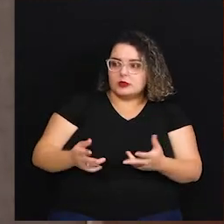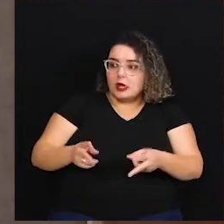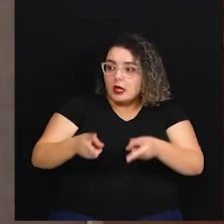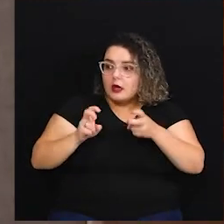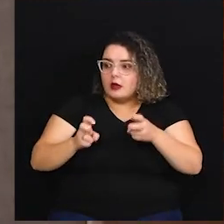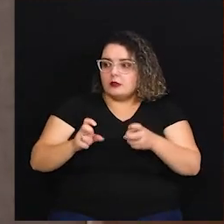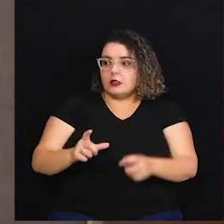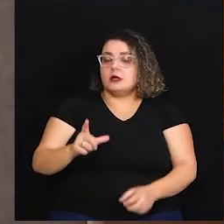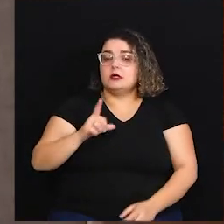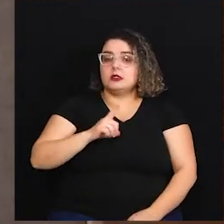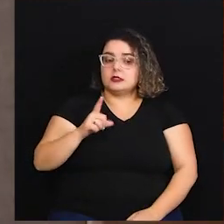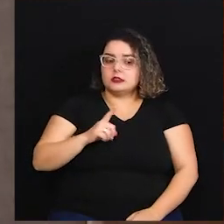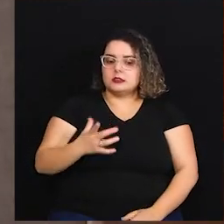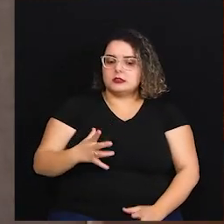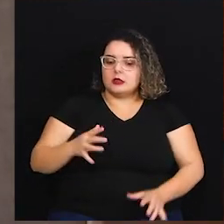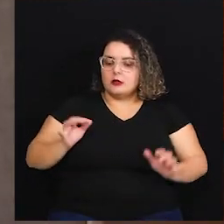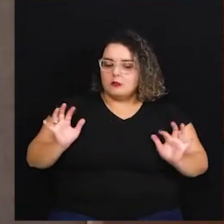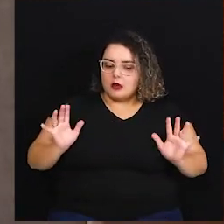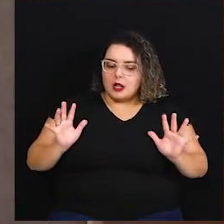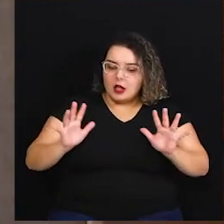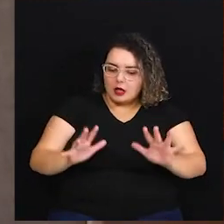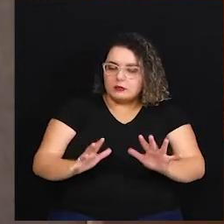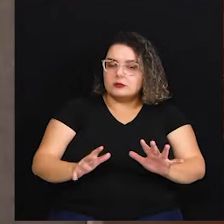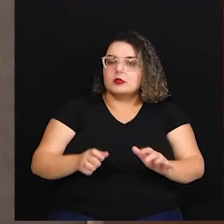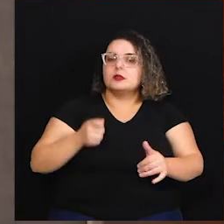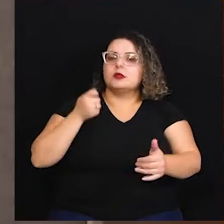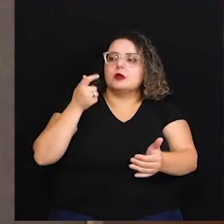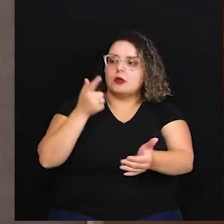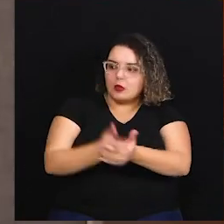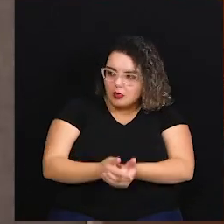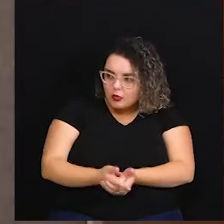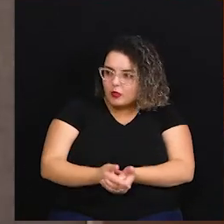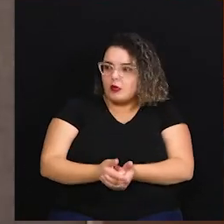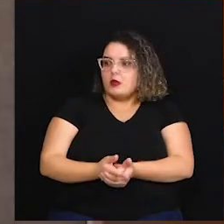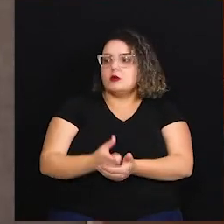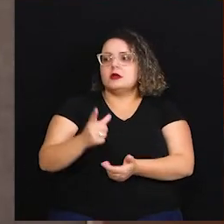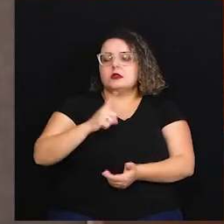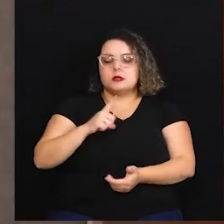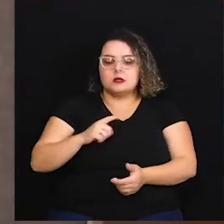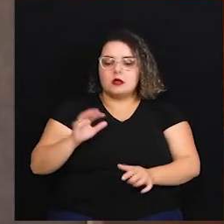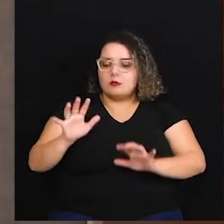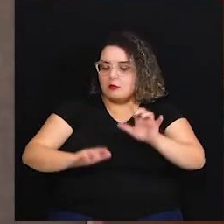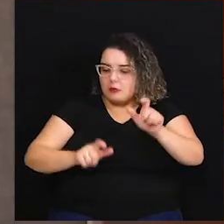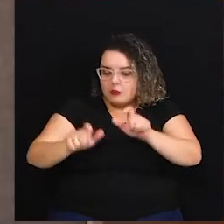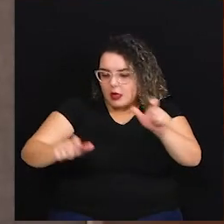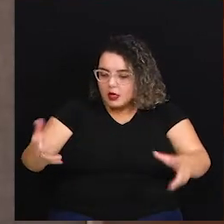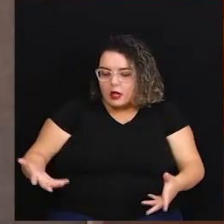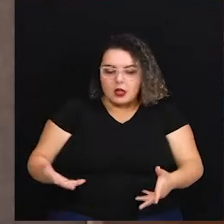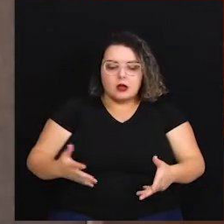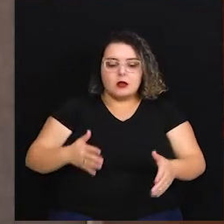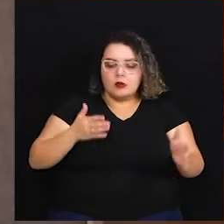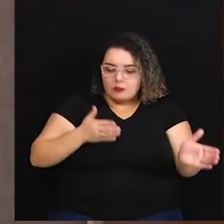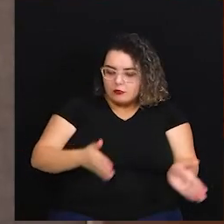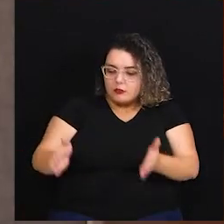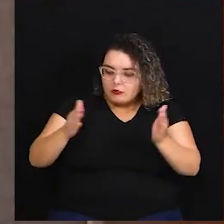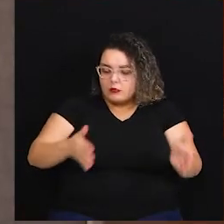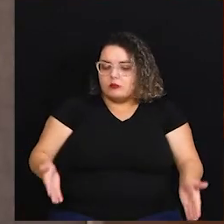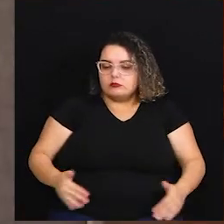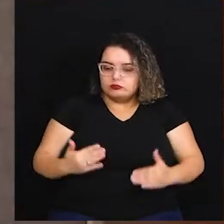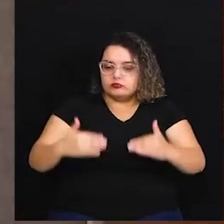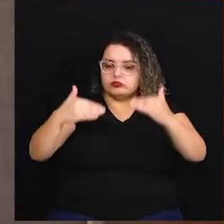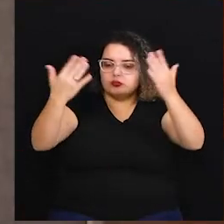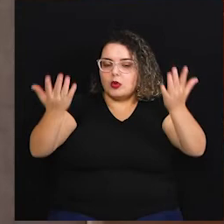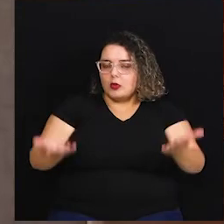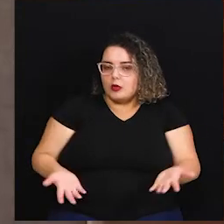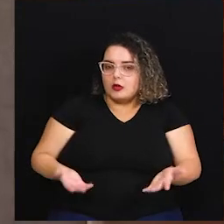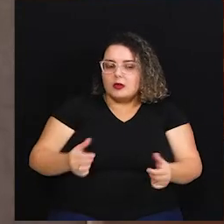e perceber que a gente tem uma massa que consome, sim, tem uma massa que produz, sim, e